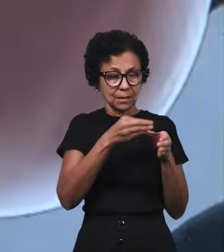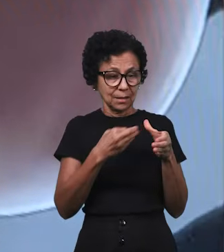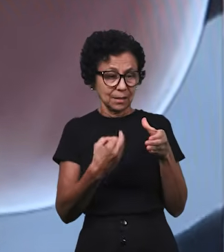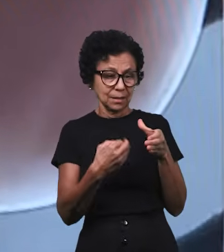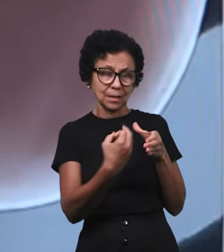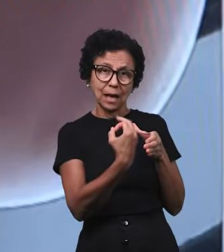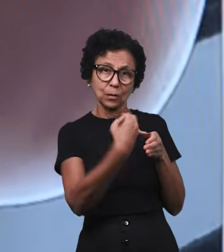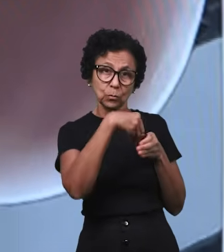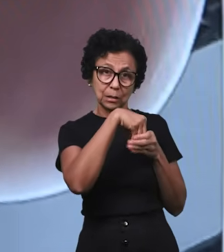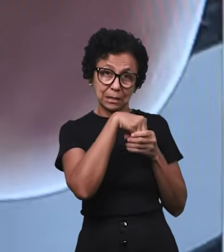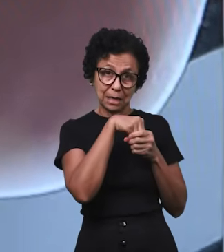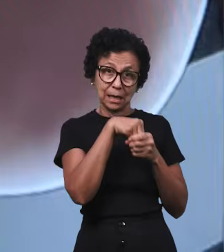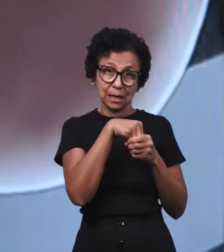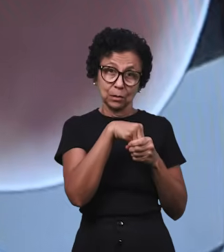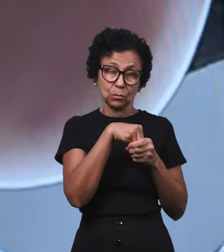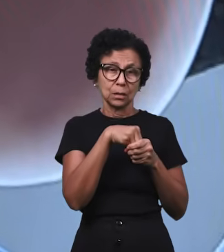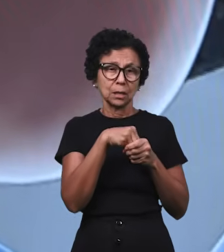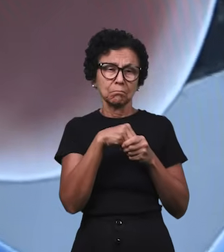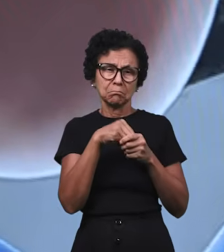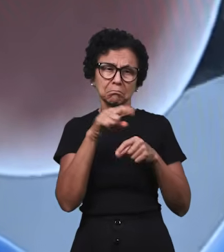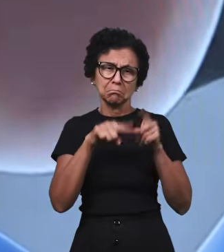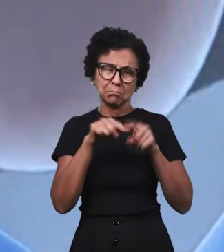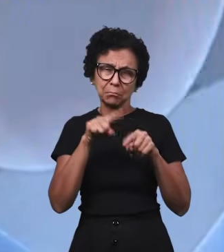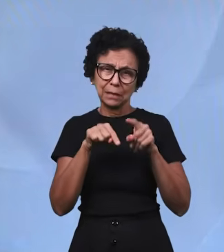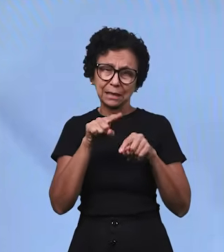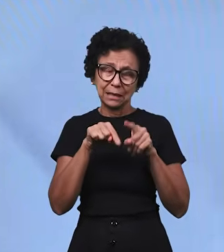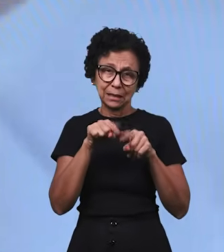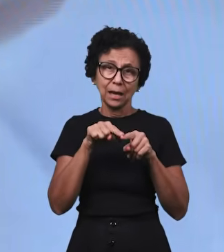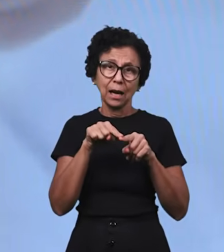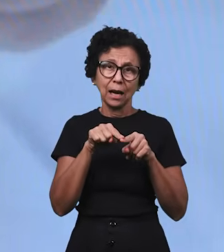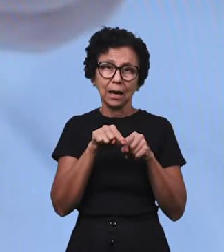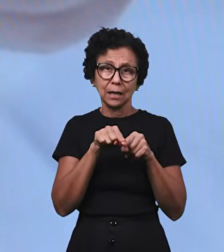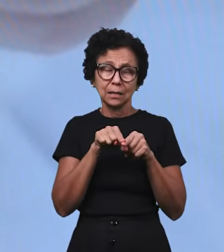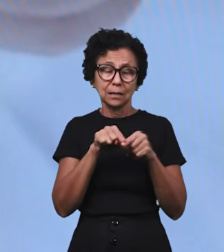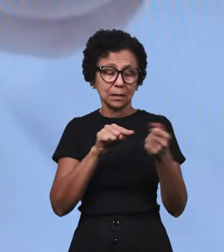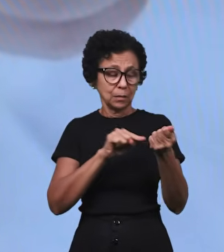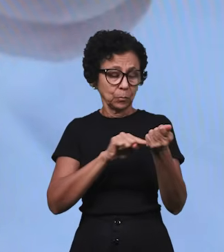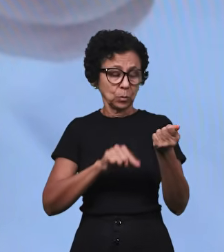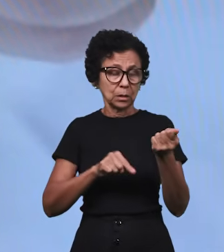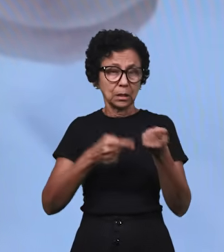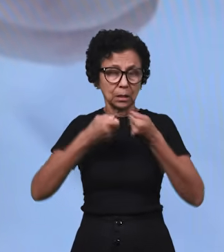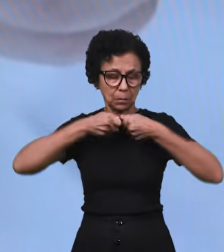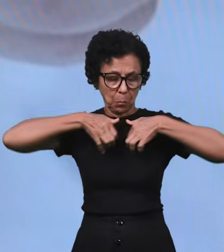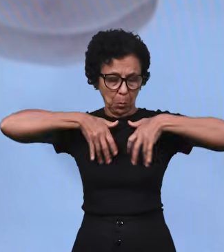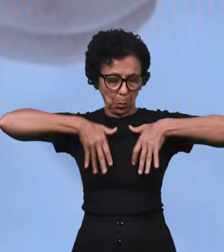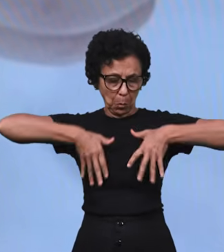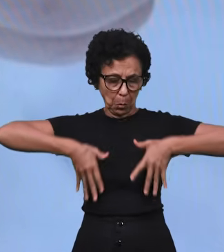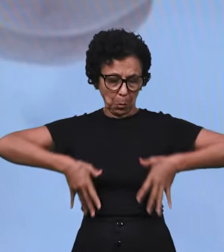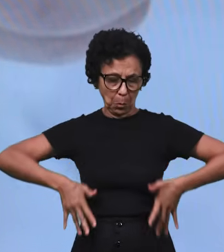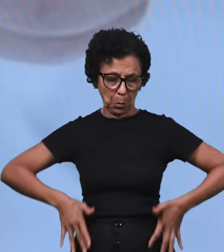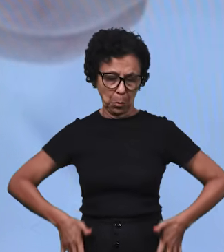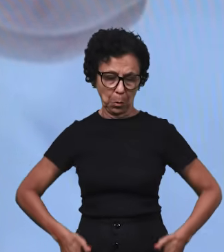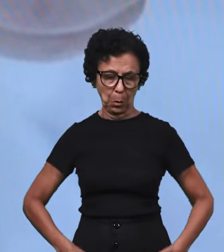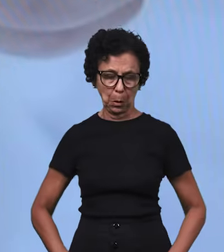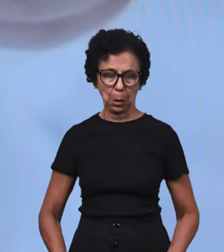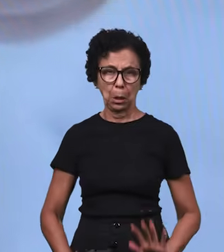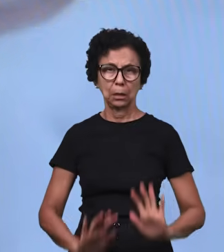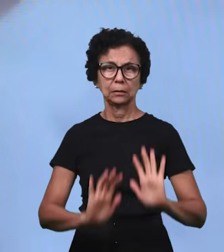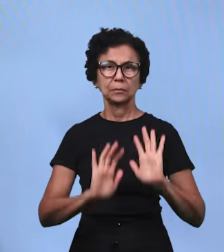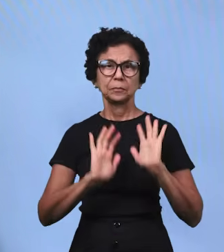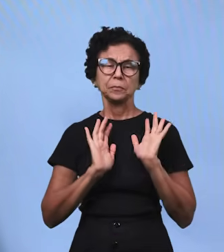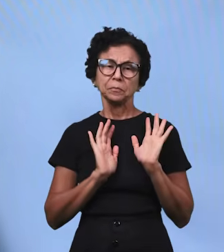ela gera resíduos. Esses resíduos são excretados na corrente sanguínea. Então, durante o dia, a